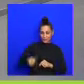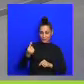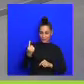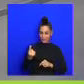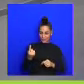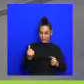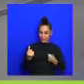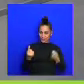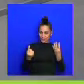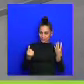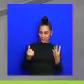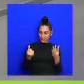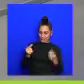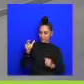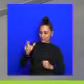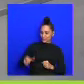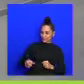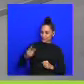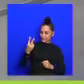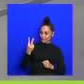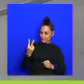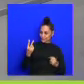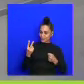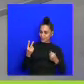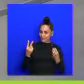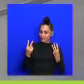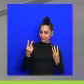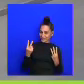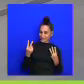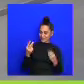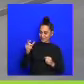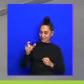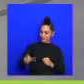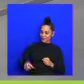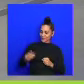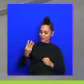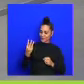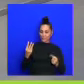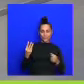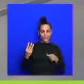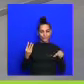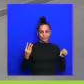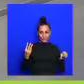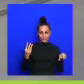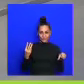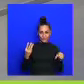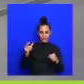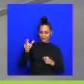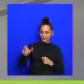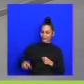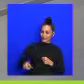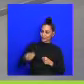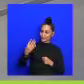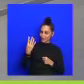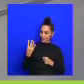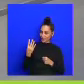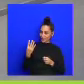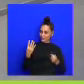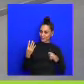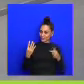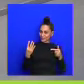1, 4. Coluna 2, 3. Coluna 3, 9. Coluna